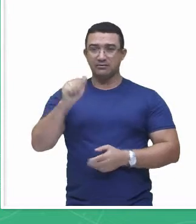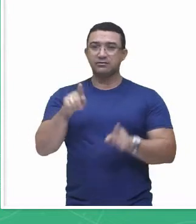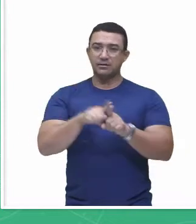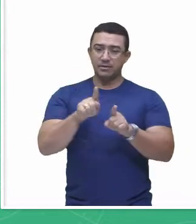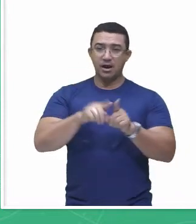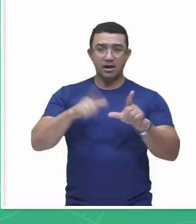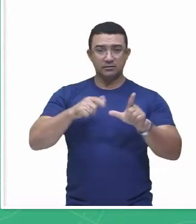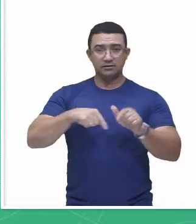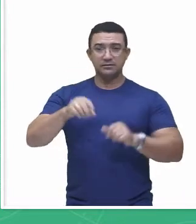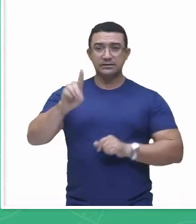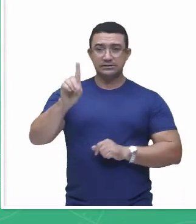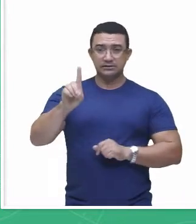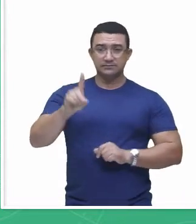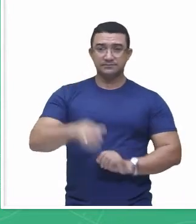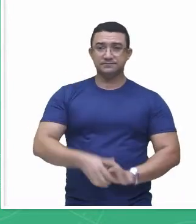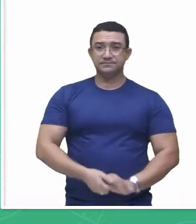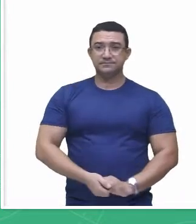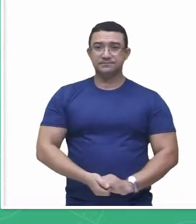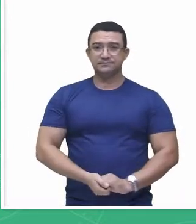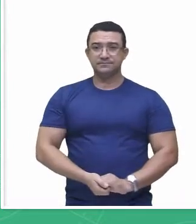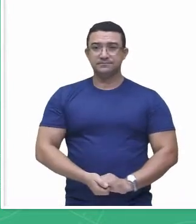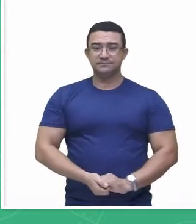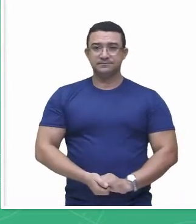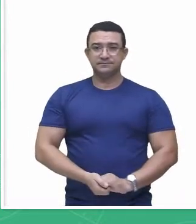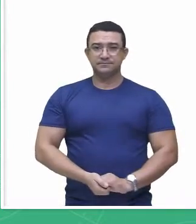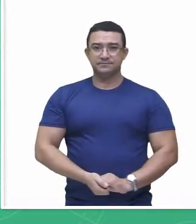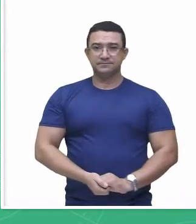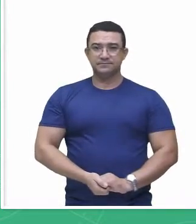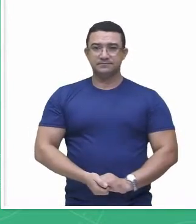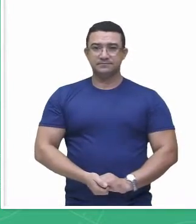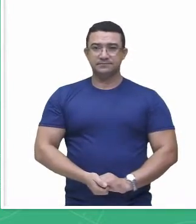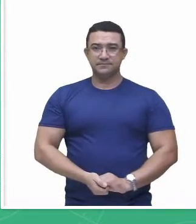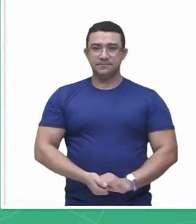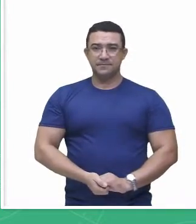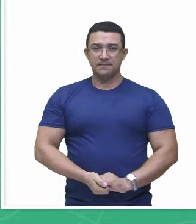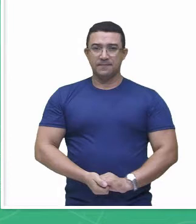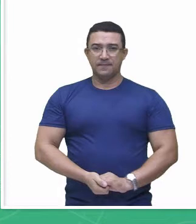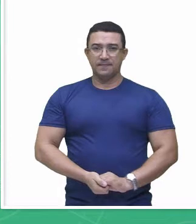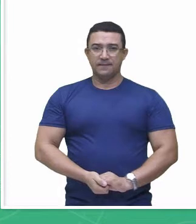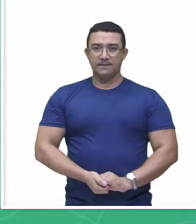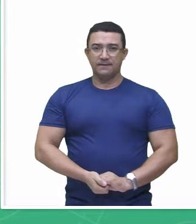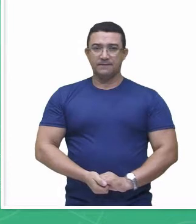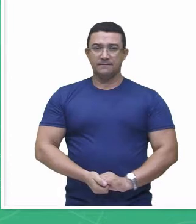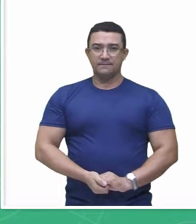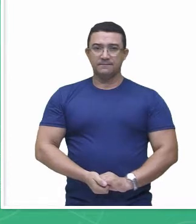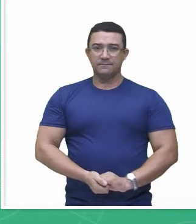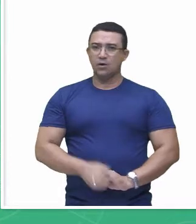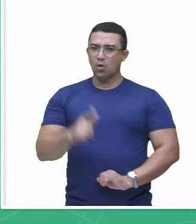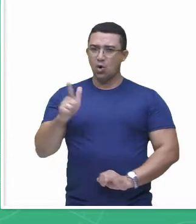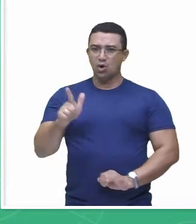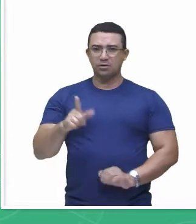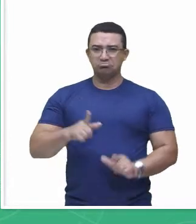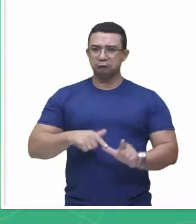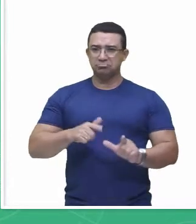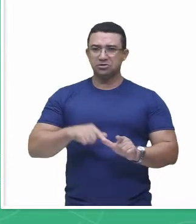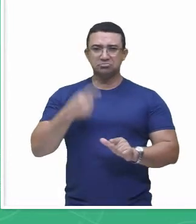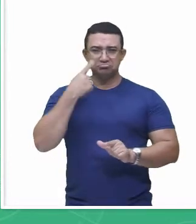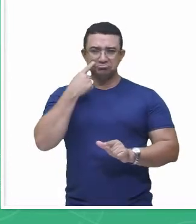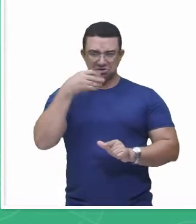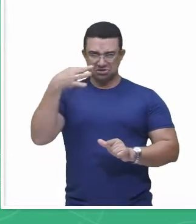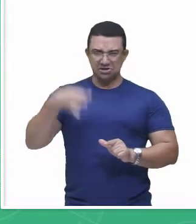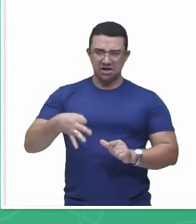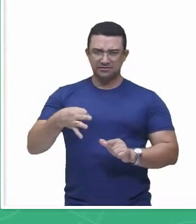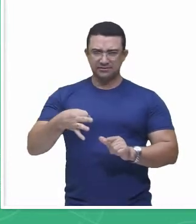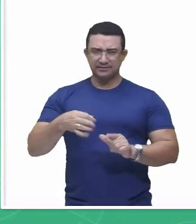letra D. Tem mais alguém aí para apostar numa outra letra ou essa será que está